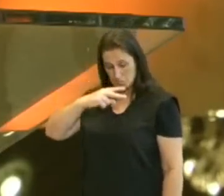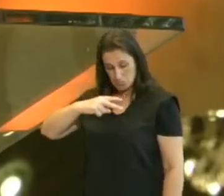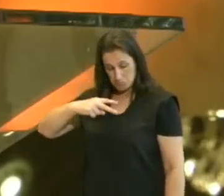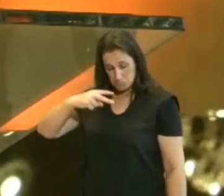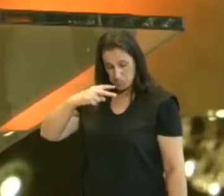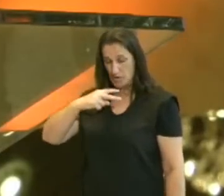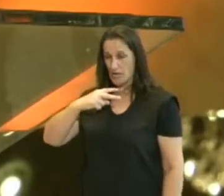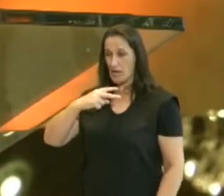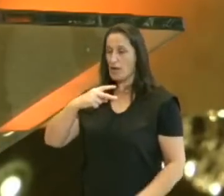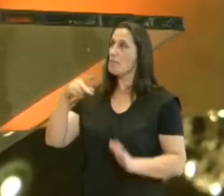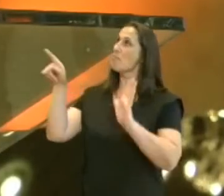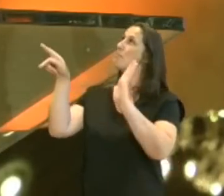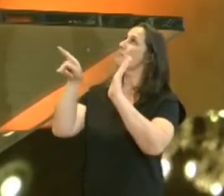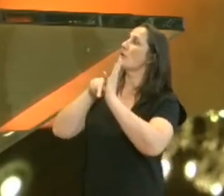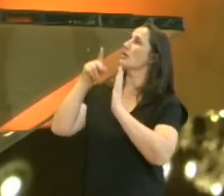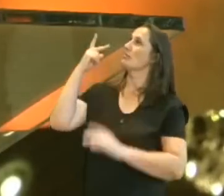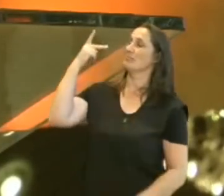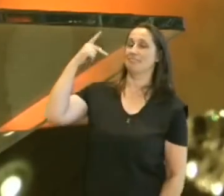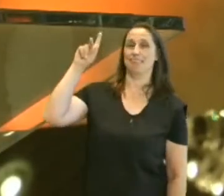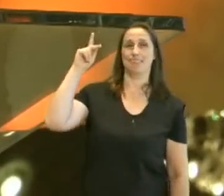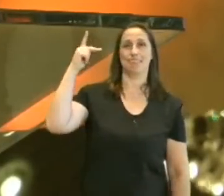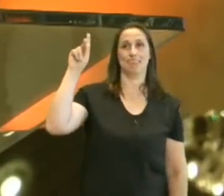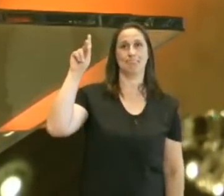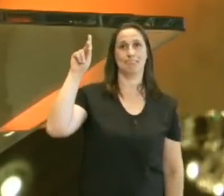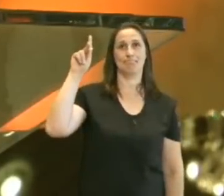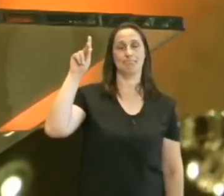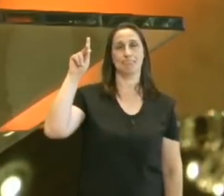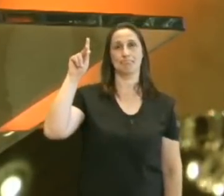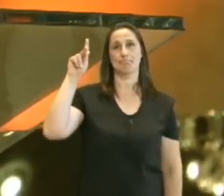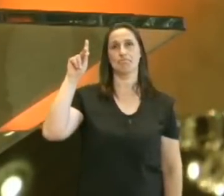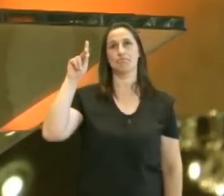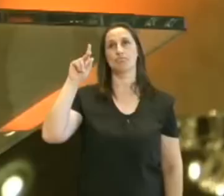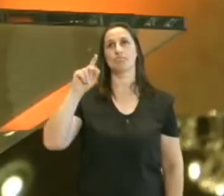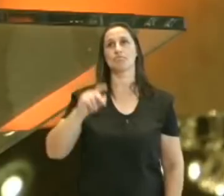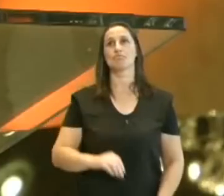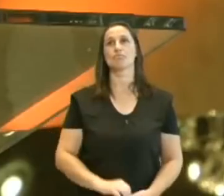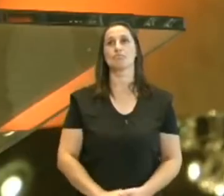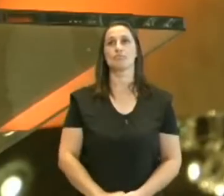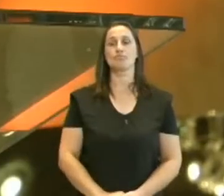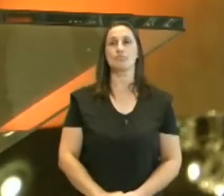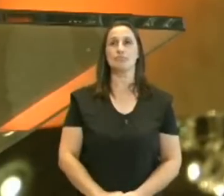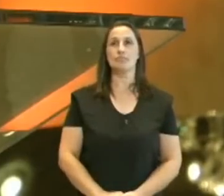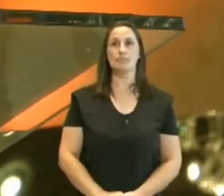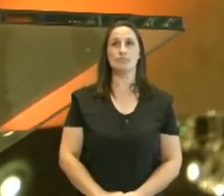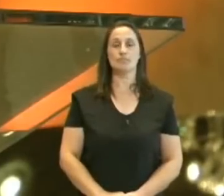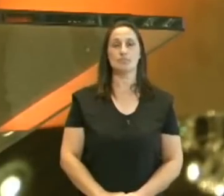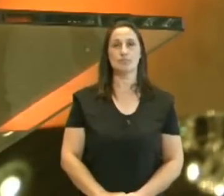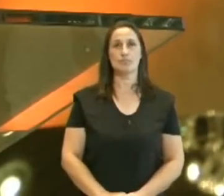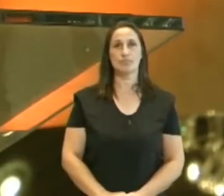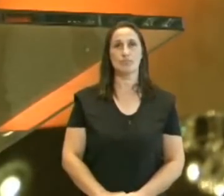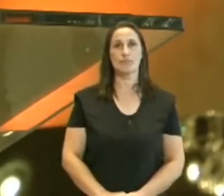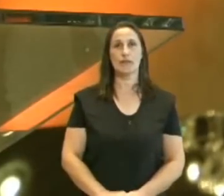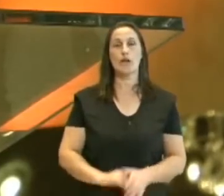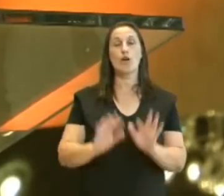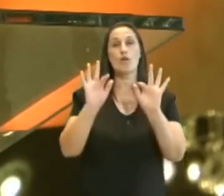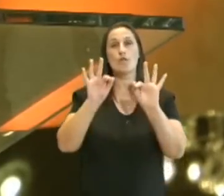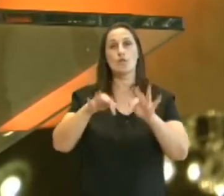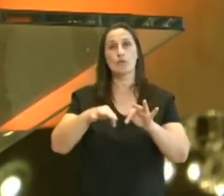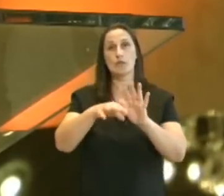do Todo-Poderoso. E aí, é interessante que quando chega no final desse